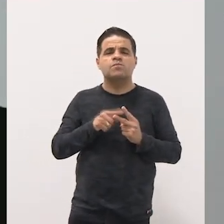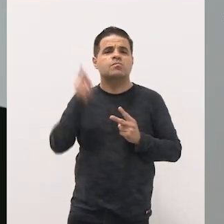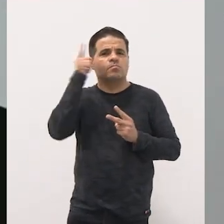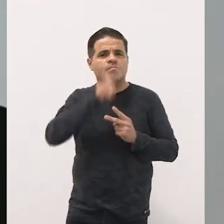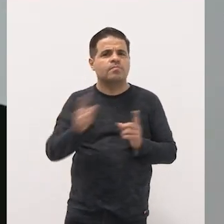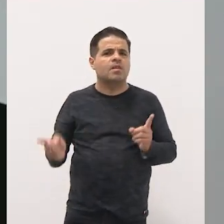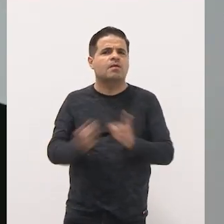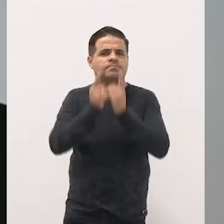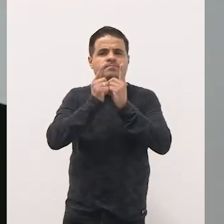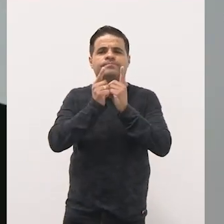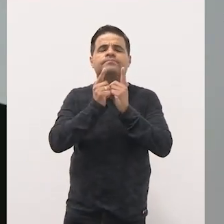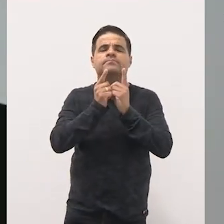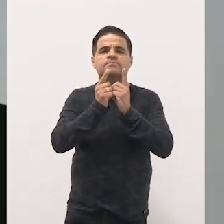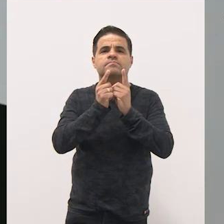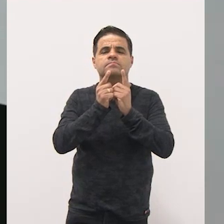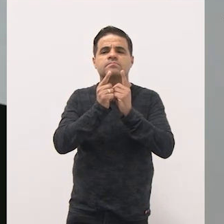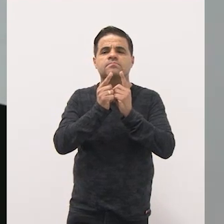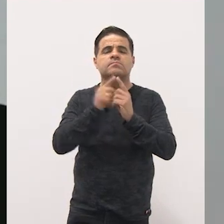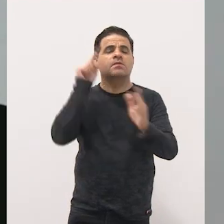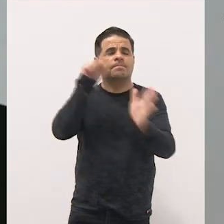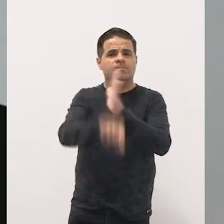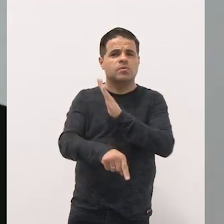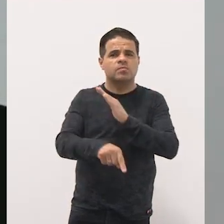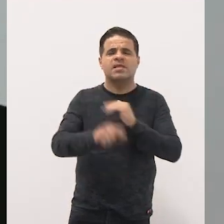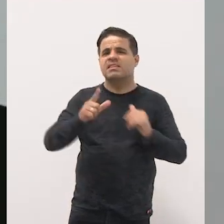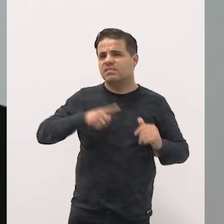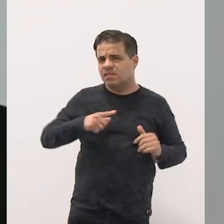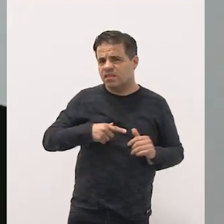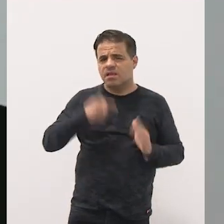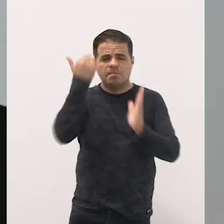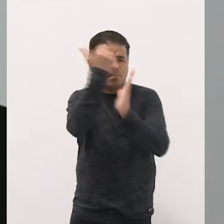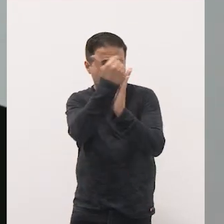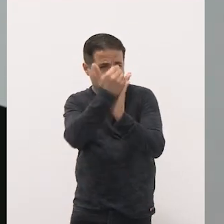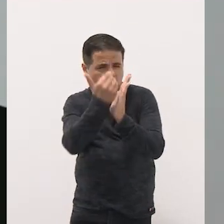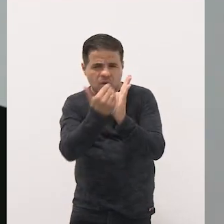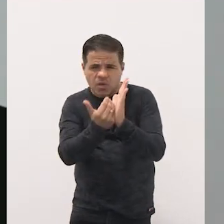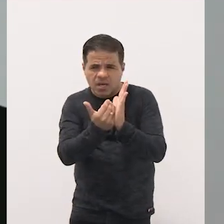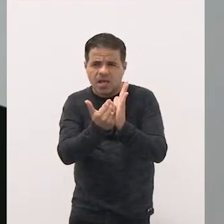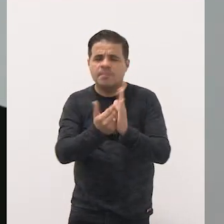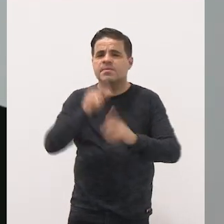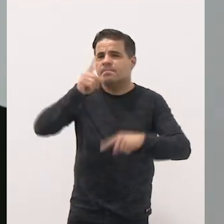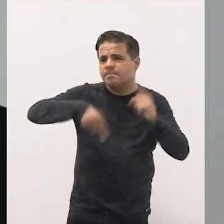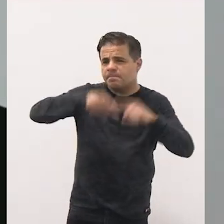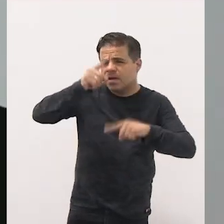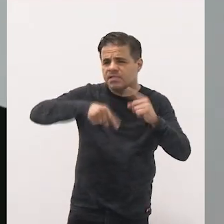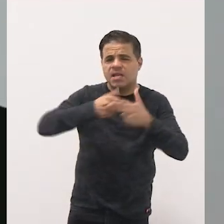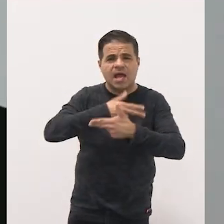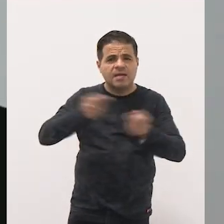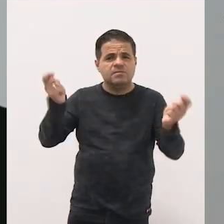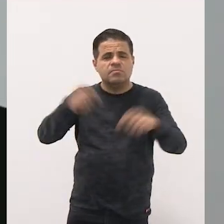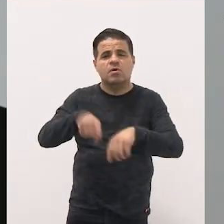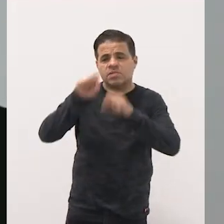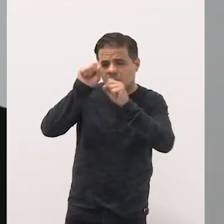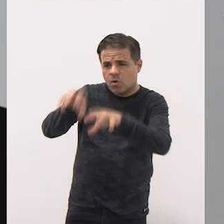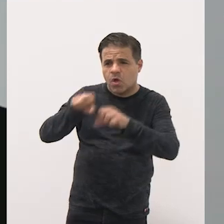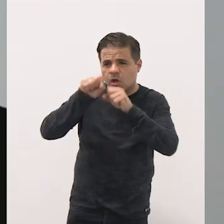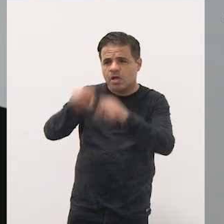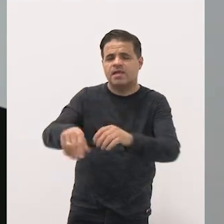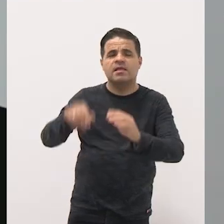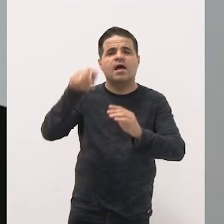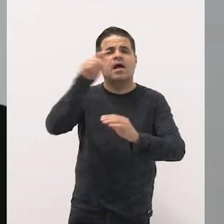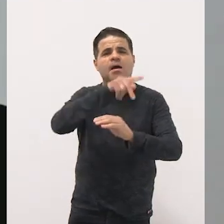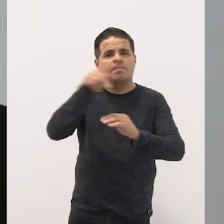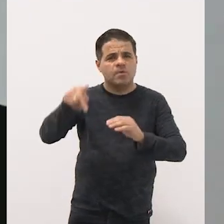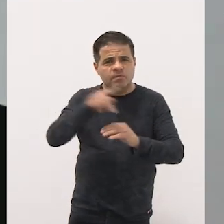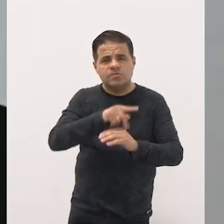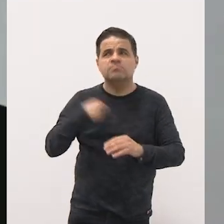consegue atender. A pergunta é: existem programas e materiais que possam orientar os